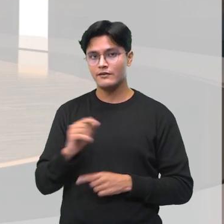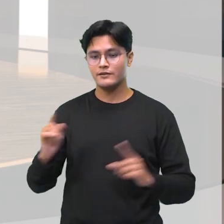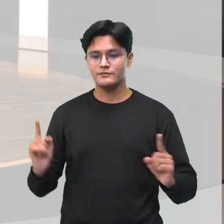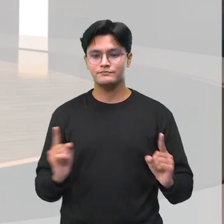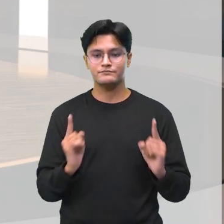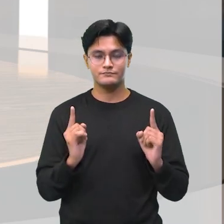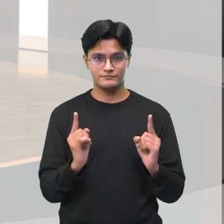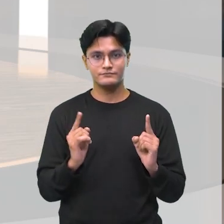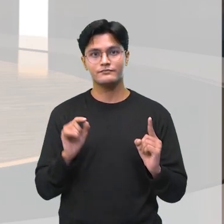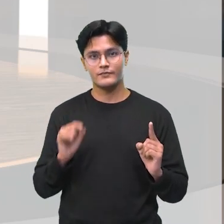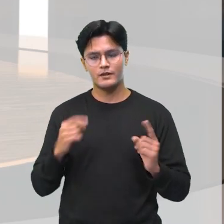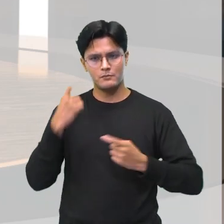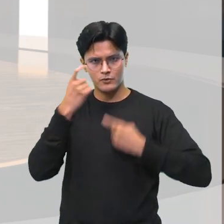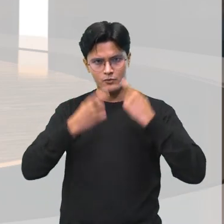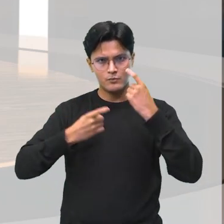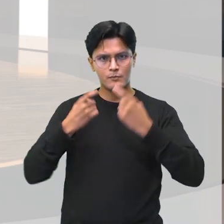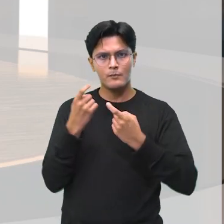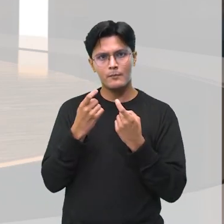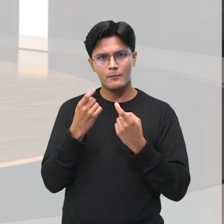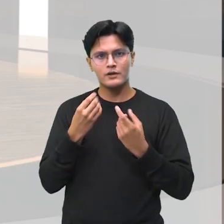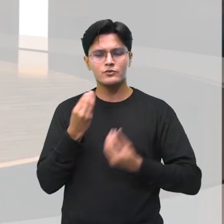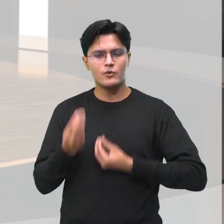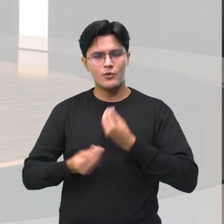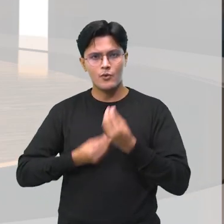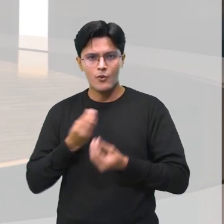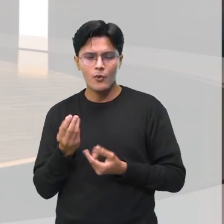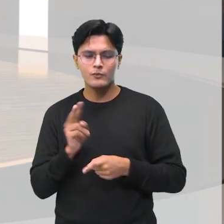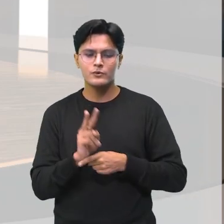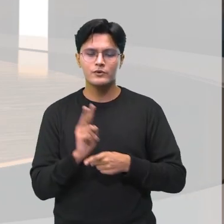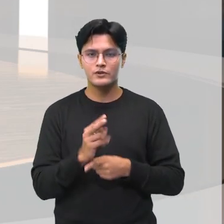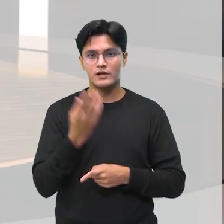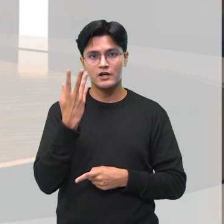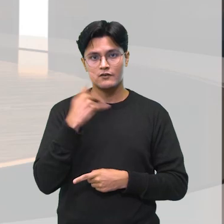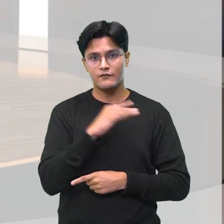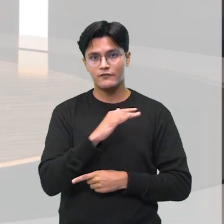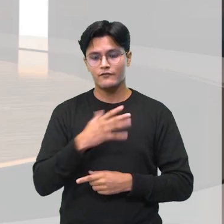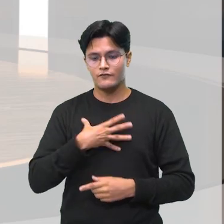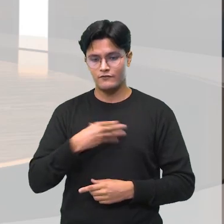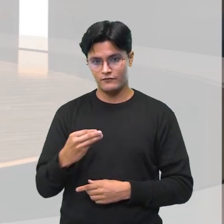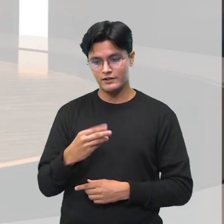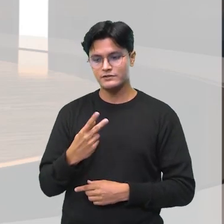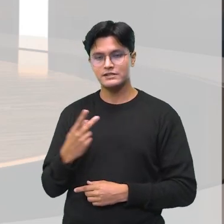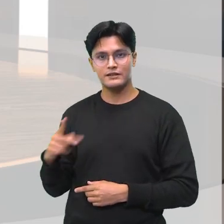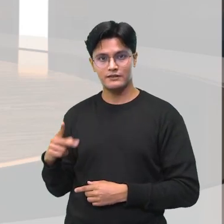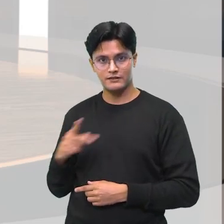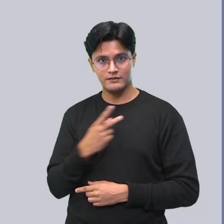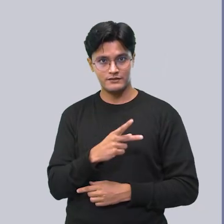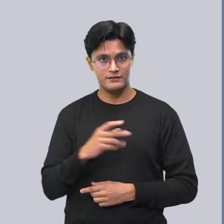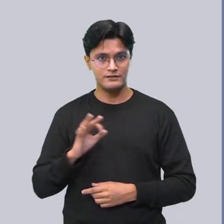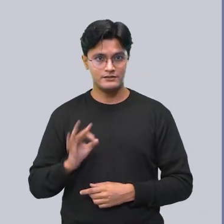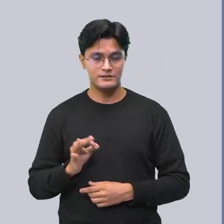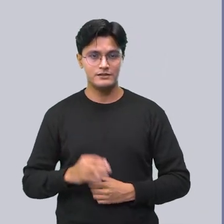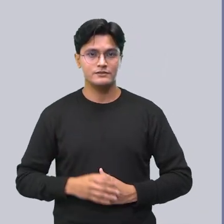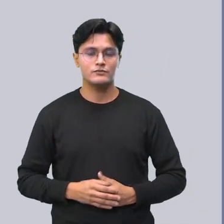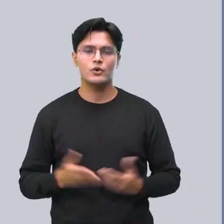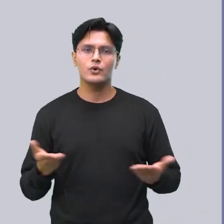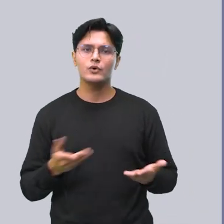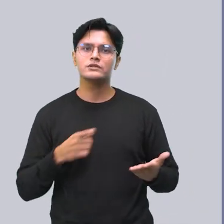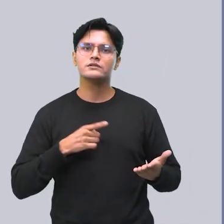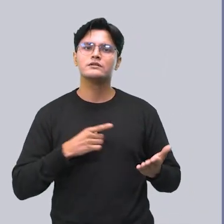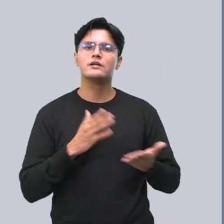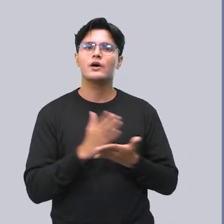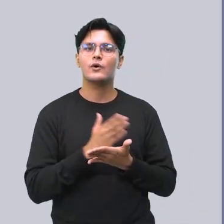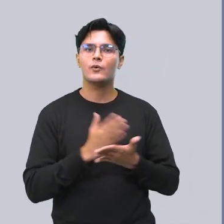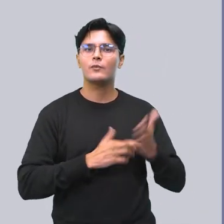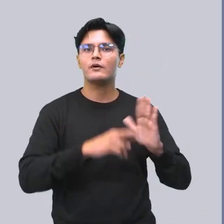filhos. Hoje, o nosso debate possui algumas regras, então temos que estabelecê-las agora neste início. Primeiro, peço